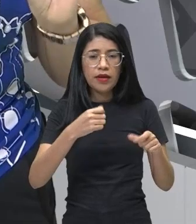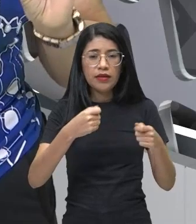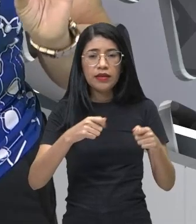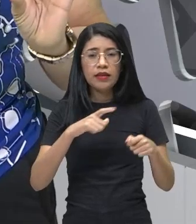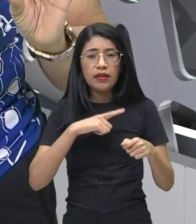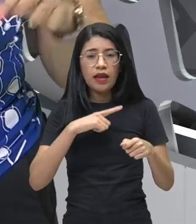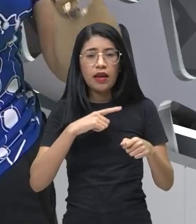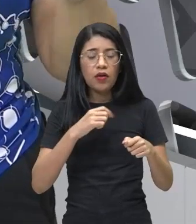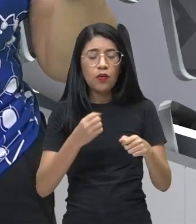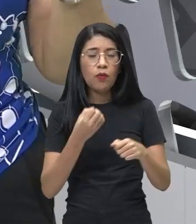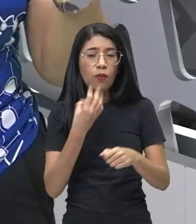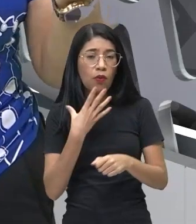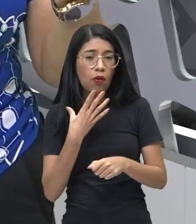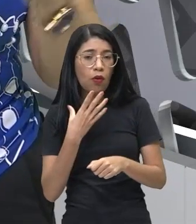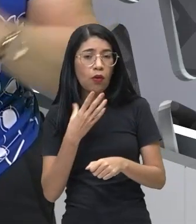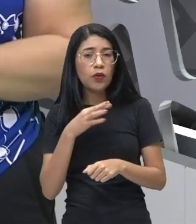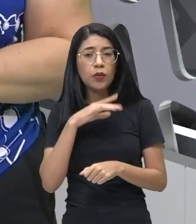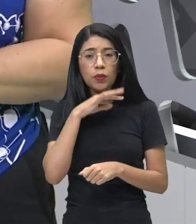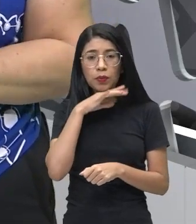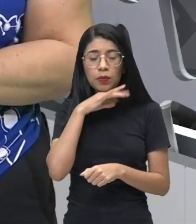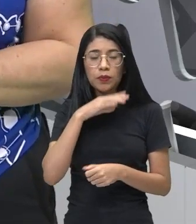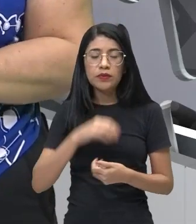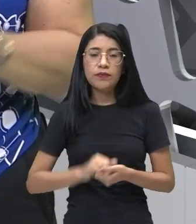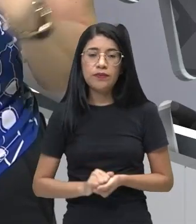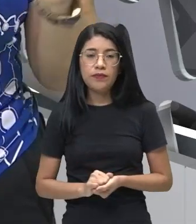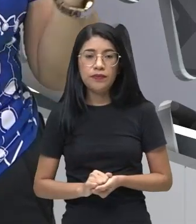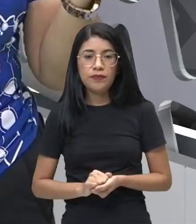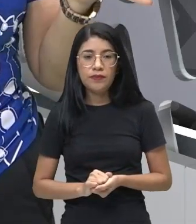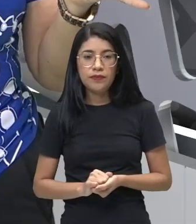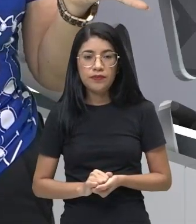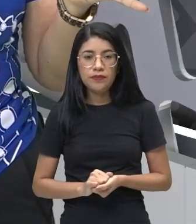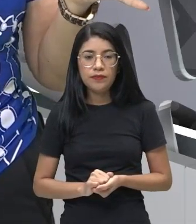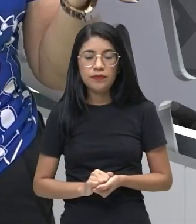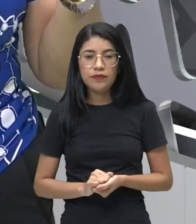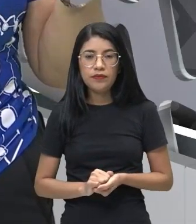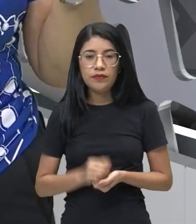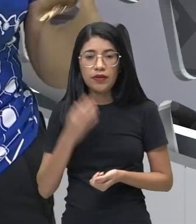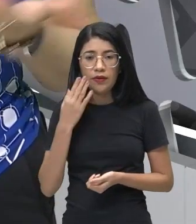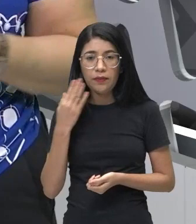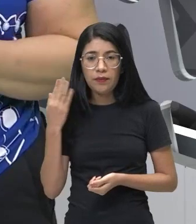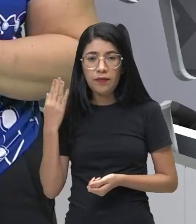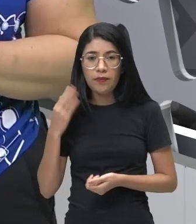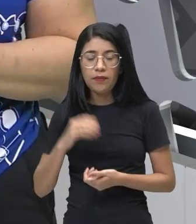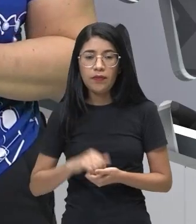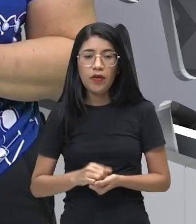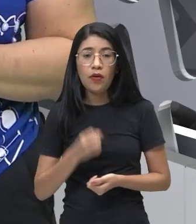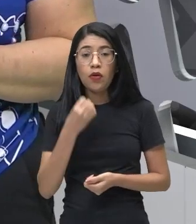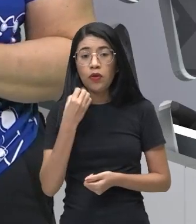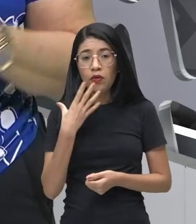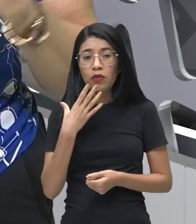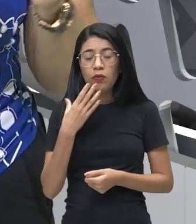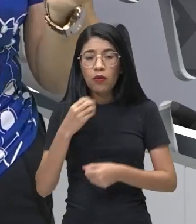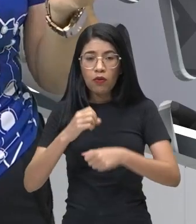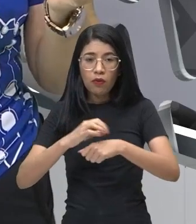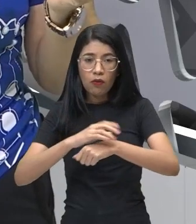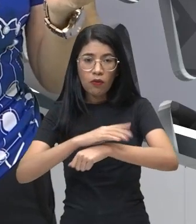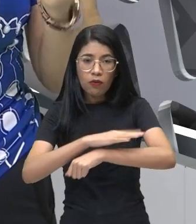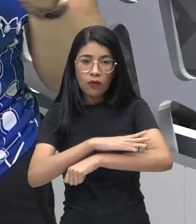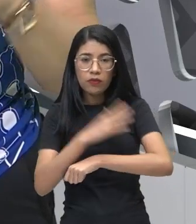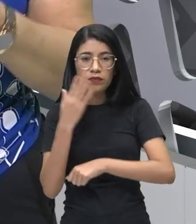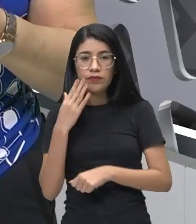bons condutores e os isolantes. Vejam aí. Olha, agora vamos para os bons condutores.